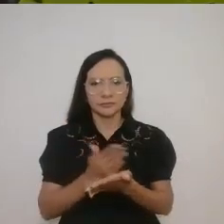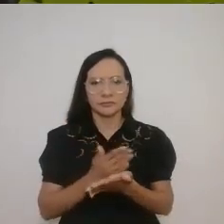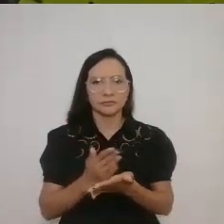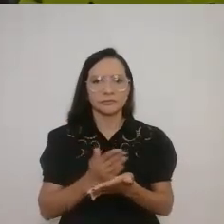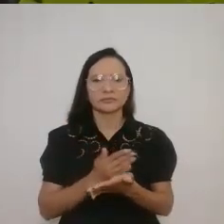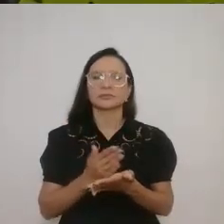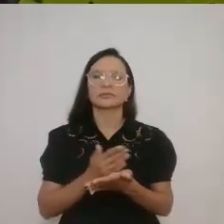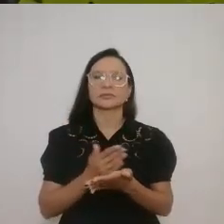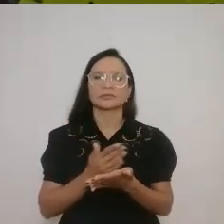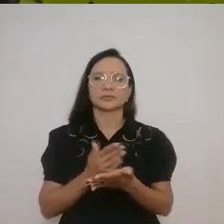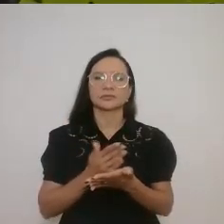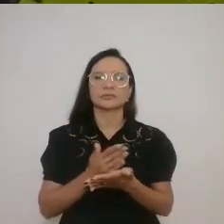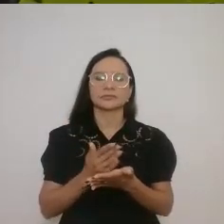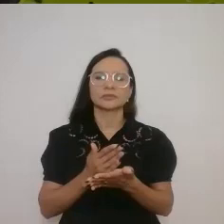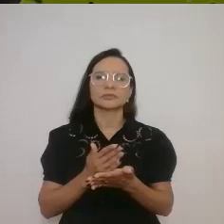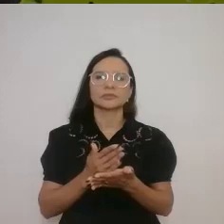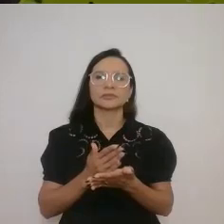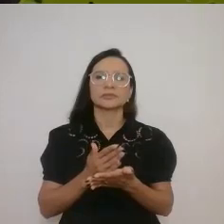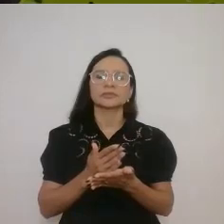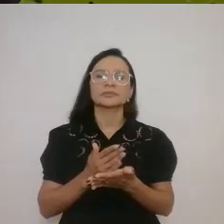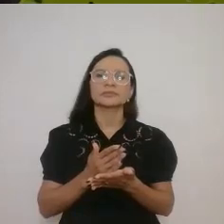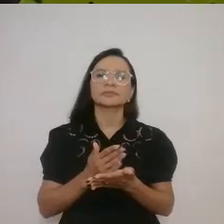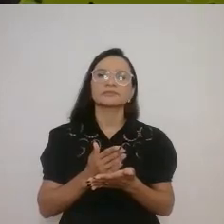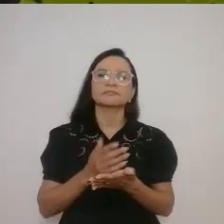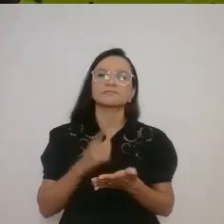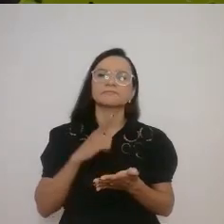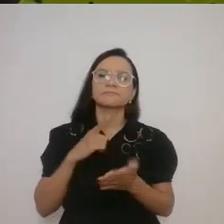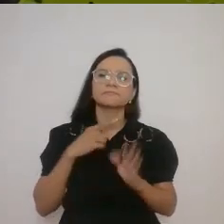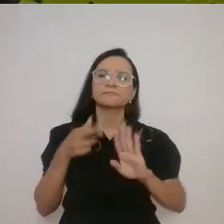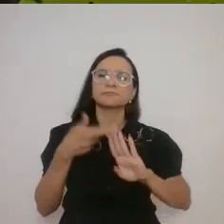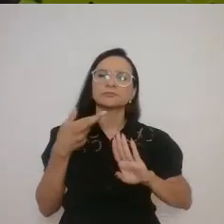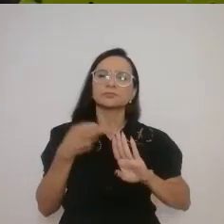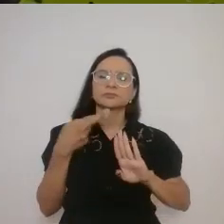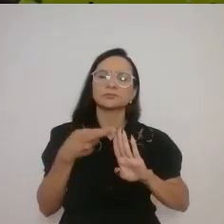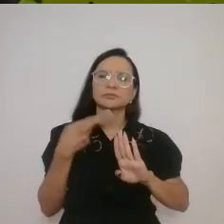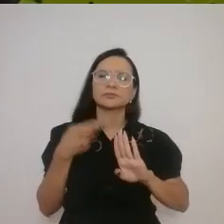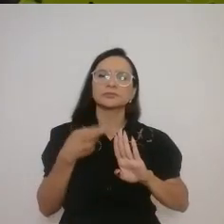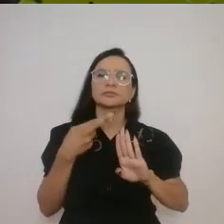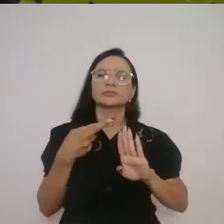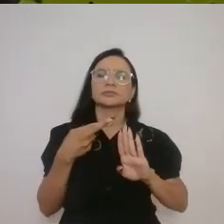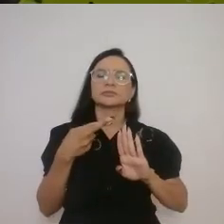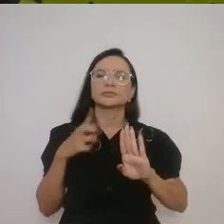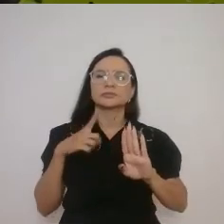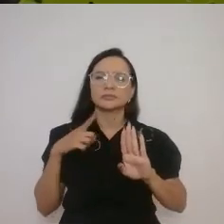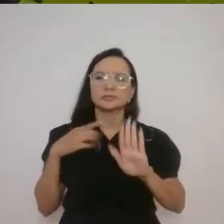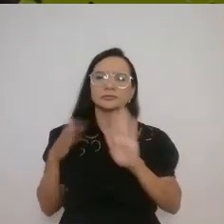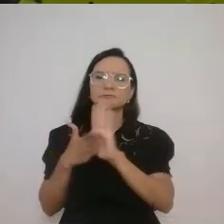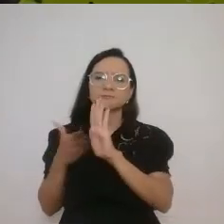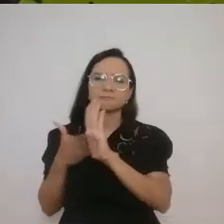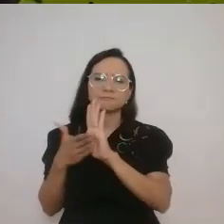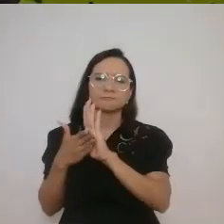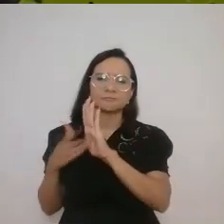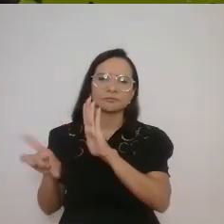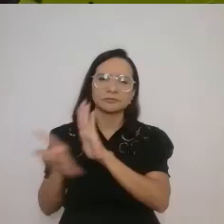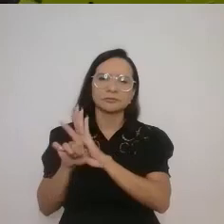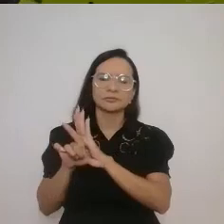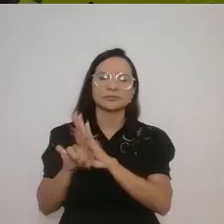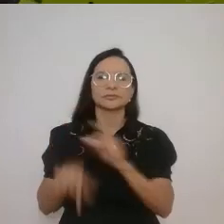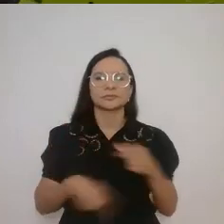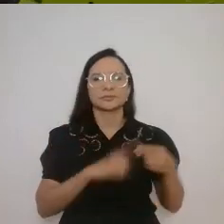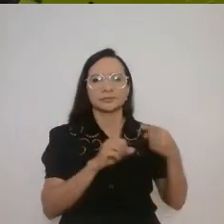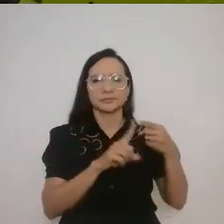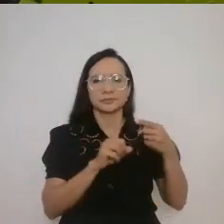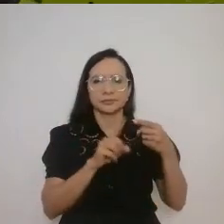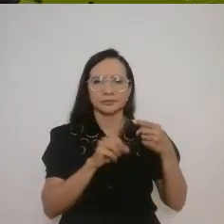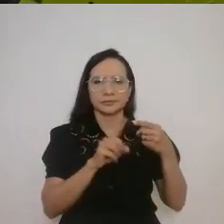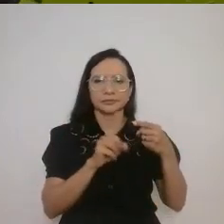minutas de resolução e homologações e um proposta de projeto de lei. O primeiro é a minuta de resolução